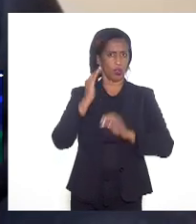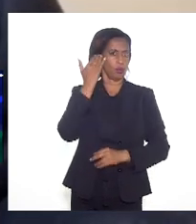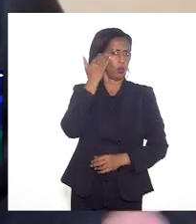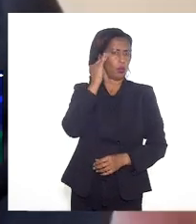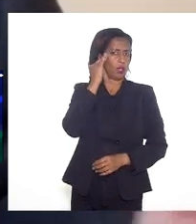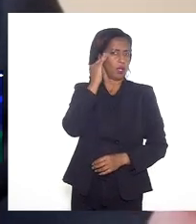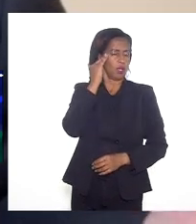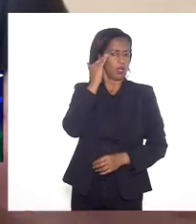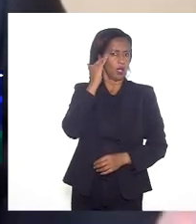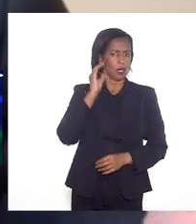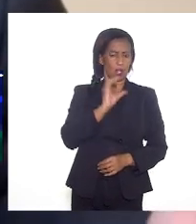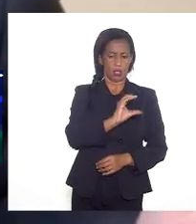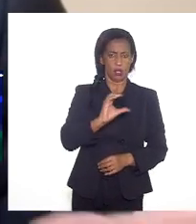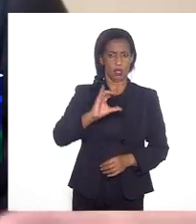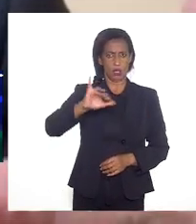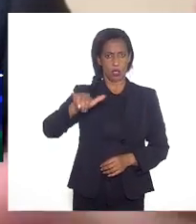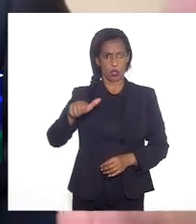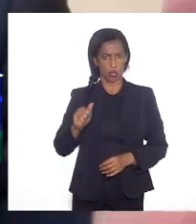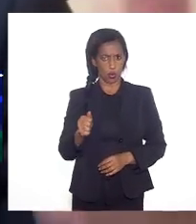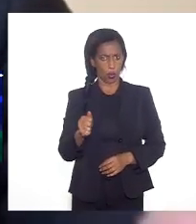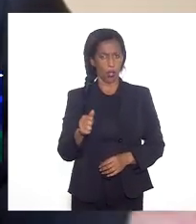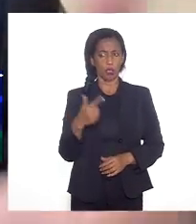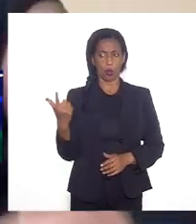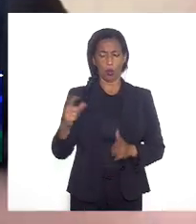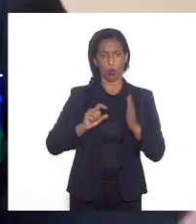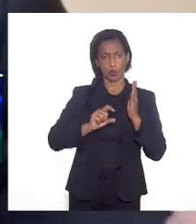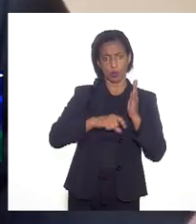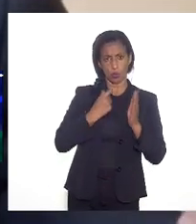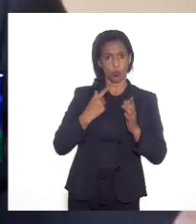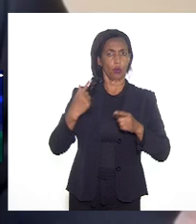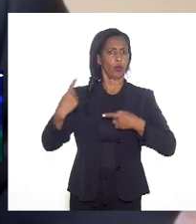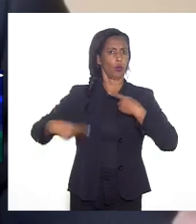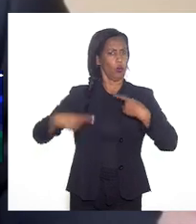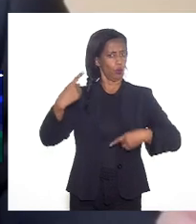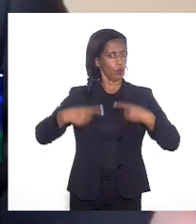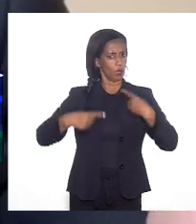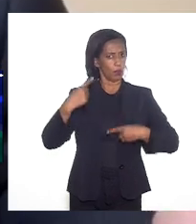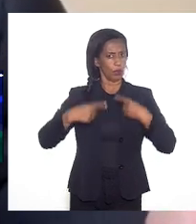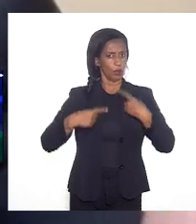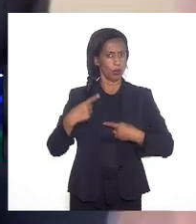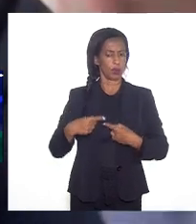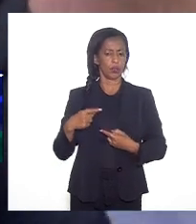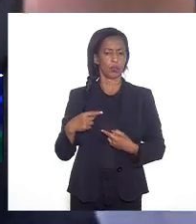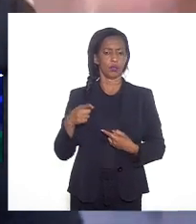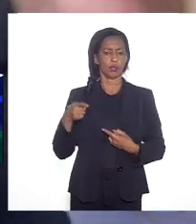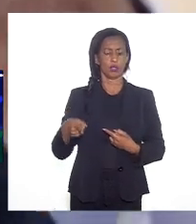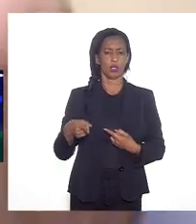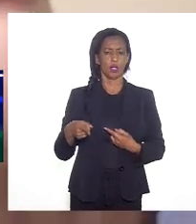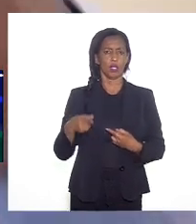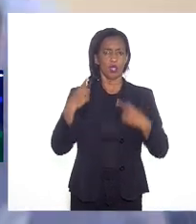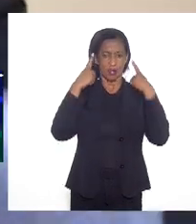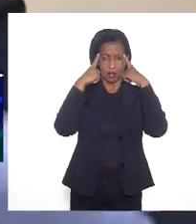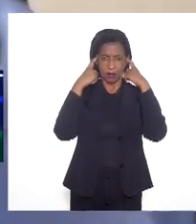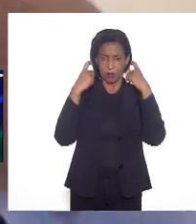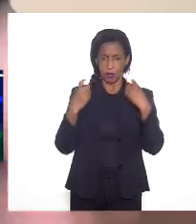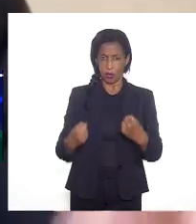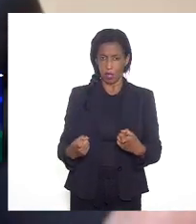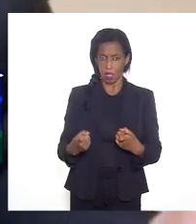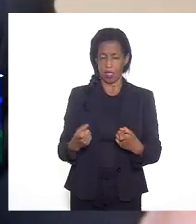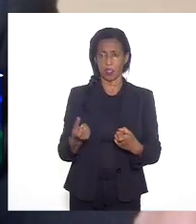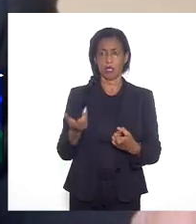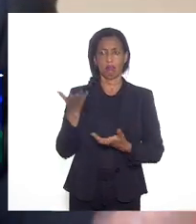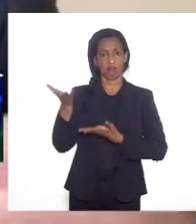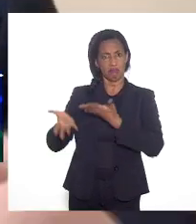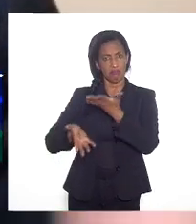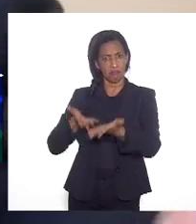dado na CCJ, inclusive com os autores e com o debate amplo que foi feito, de que esta violência que trata das